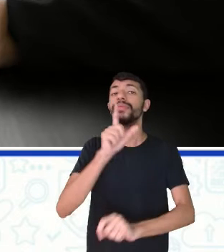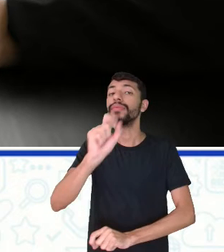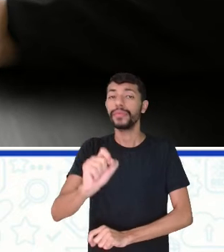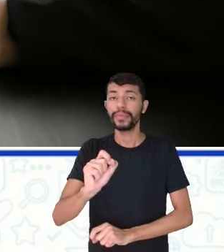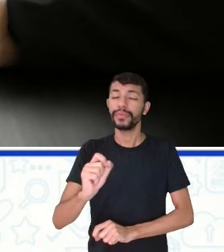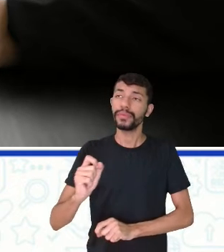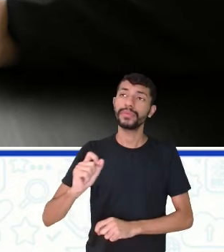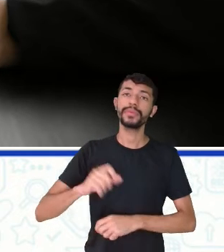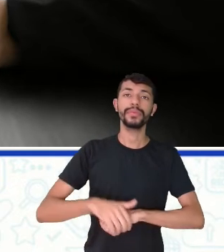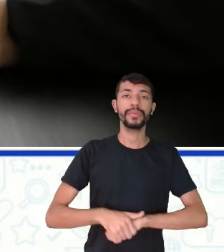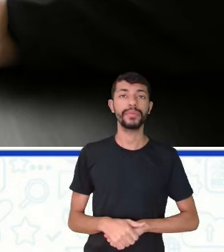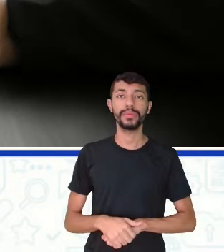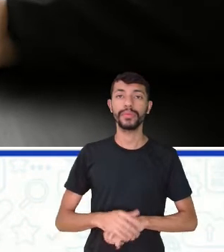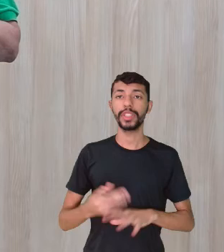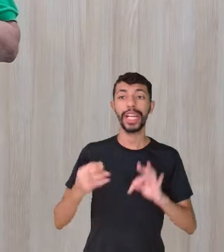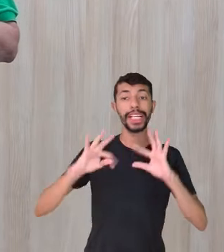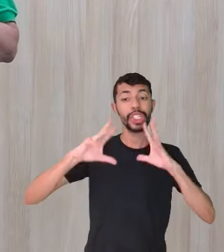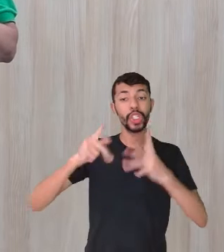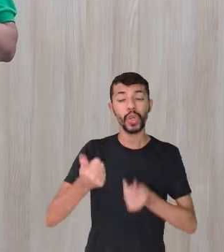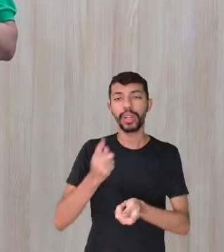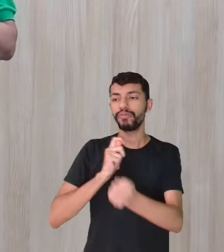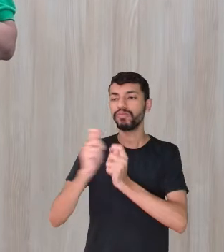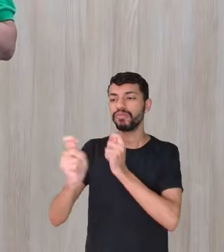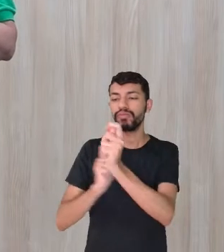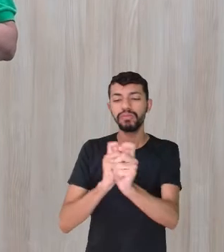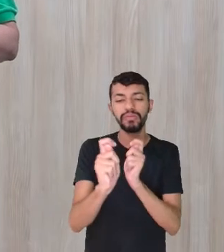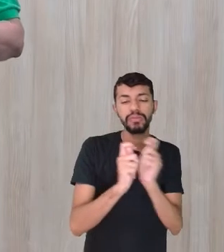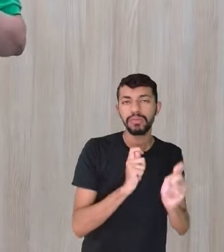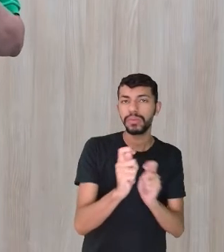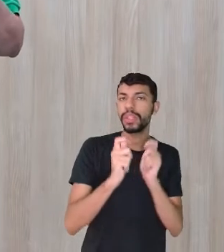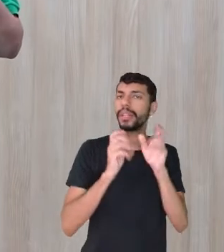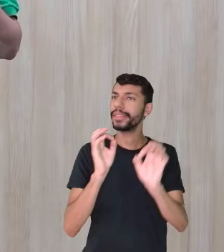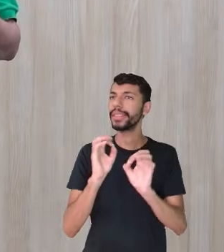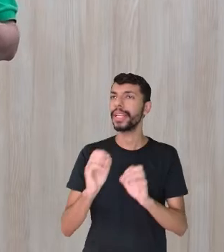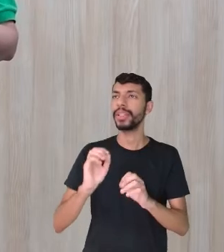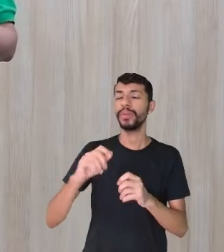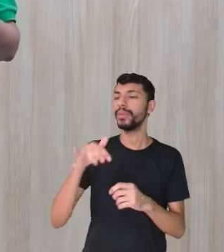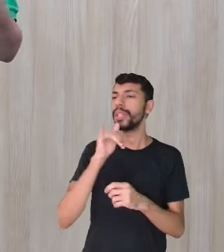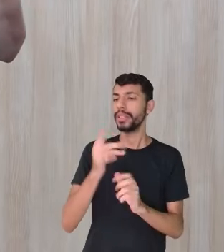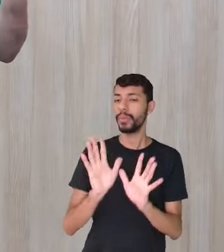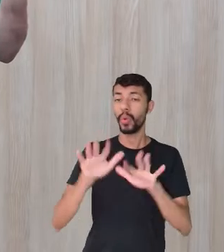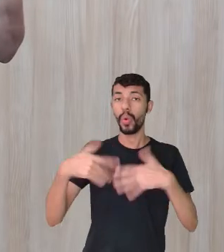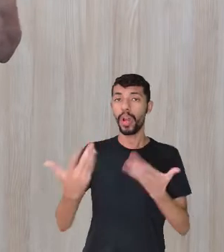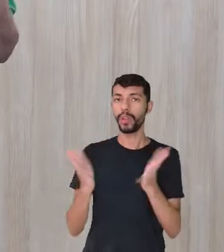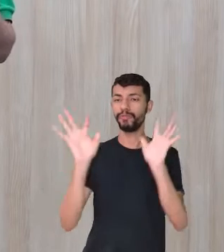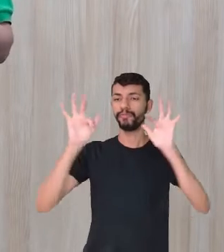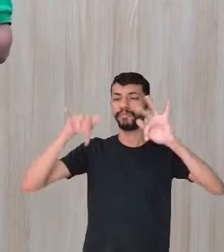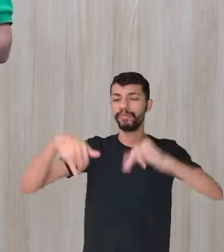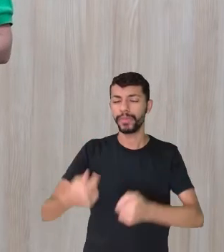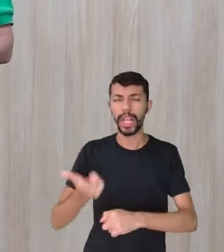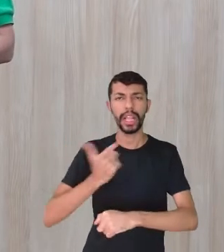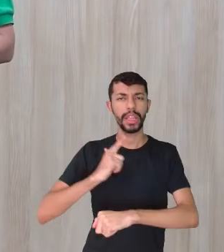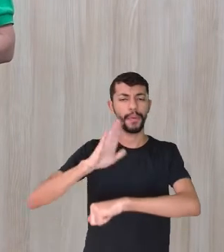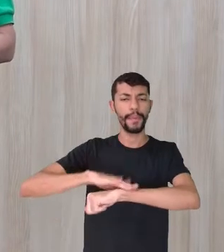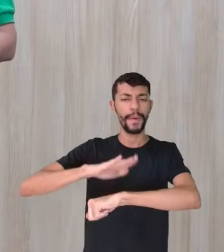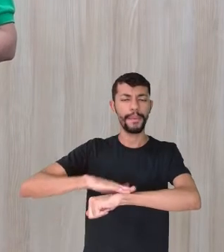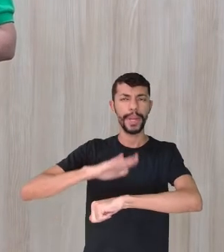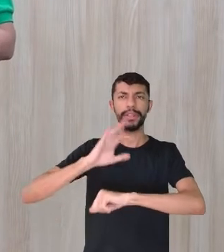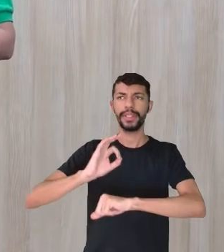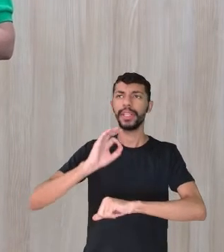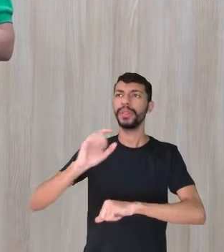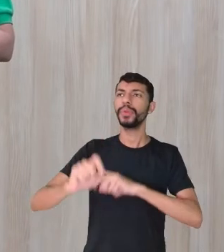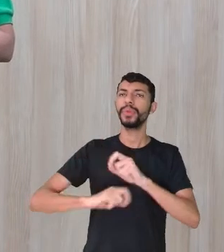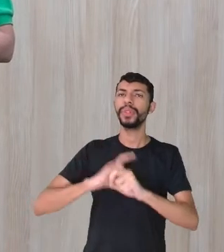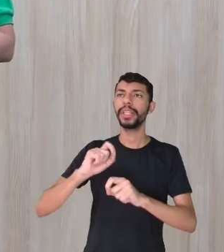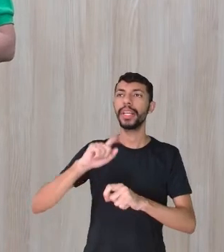que toda entrevista, depois de feita, depois daquele momento ali,